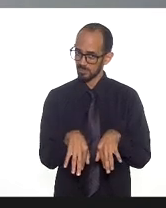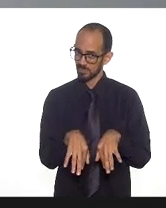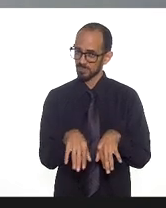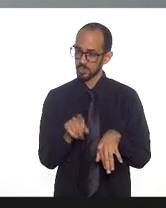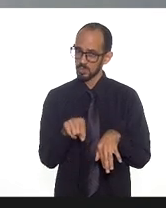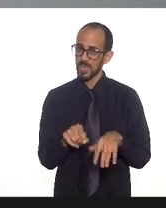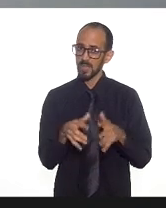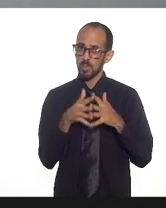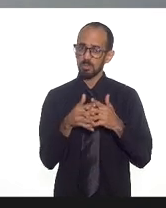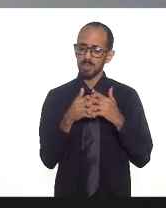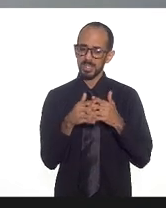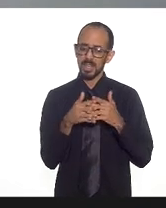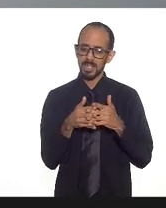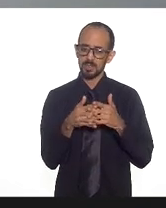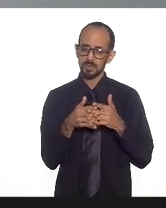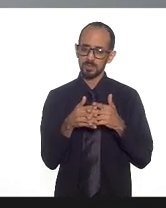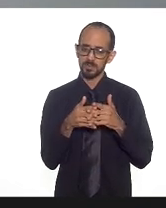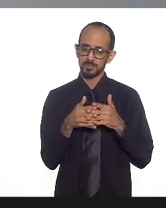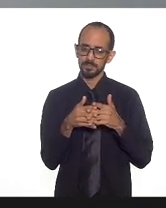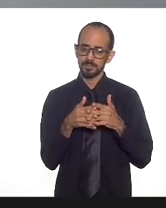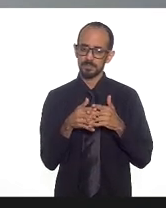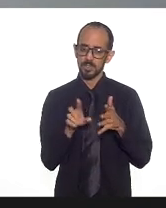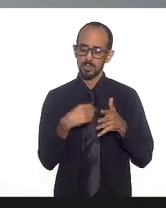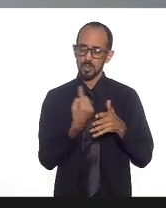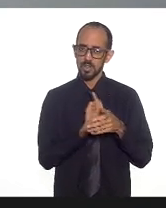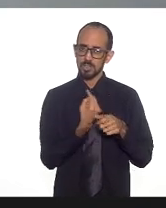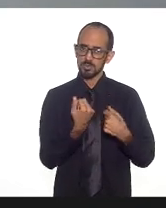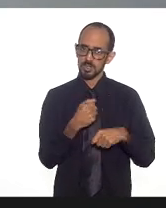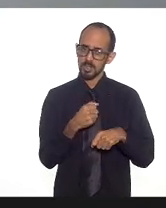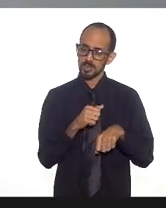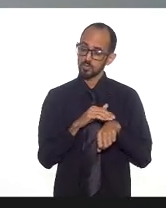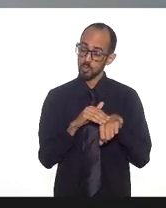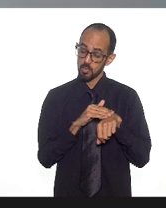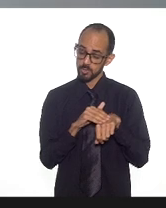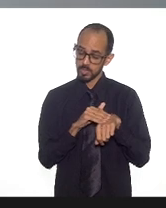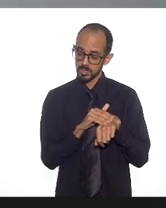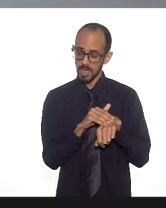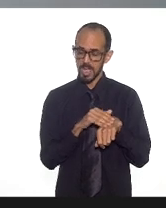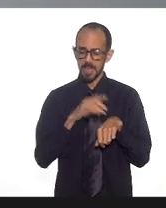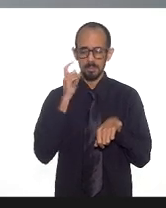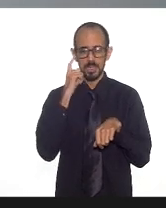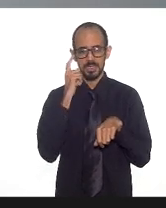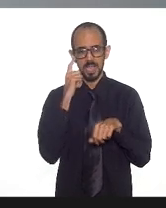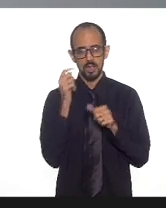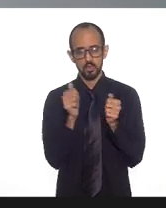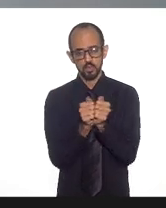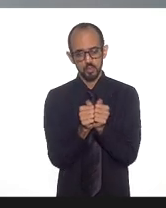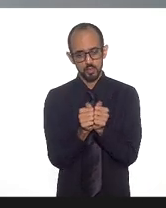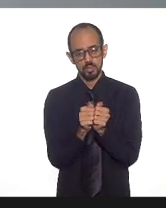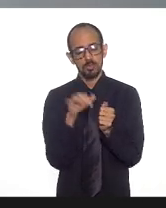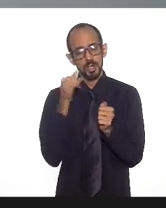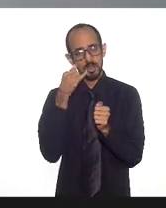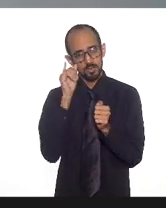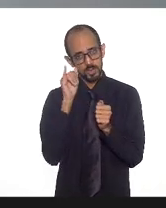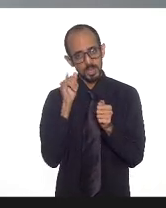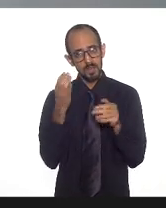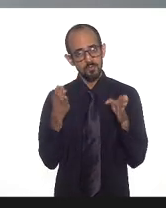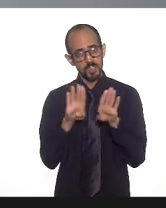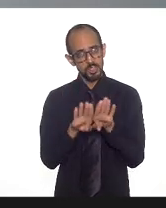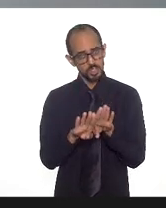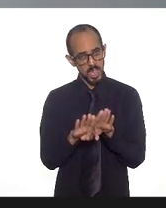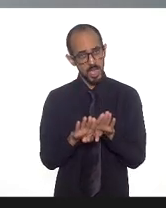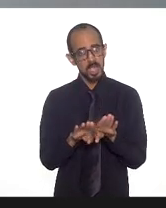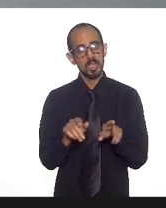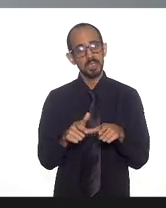estamos precisando fazer esse bate-papo, a gente pensar sobre isso, não fechamento de turno, ampliação da